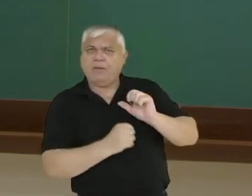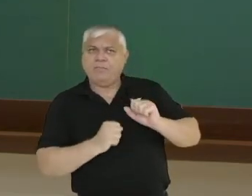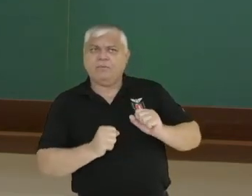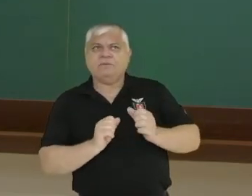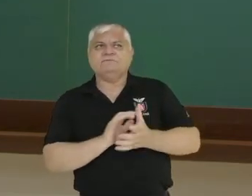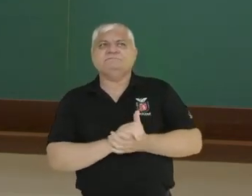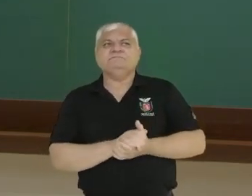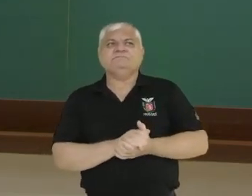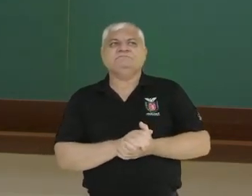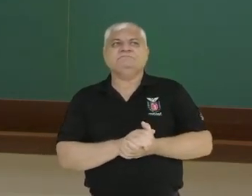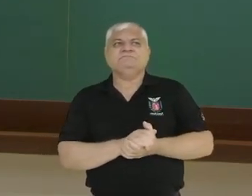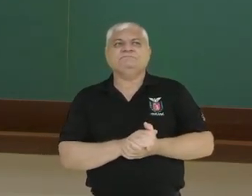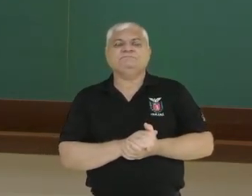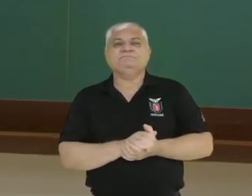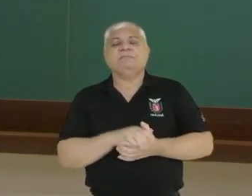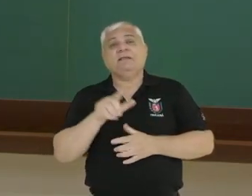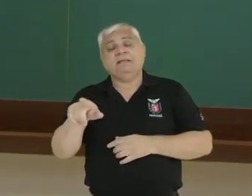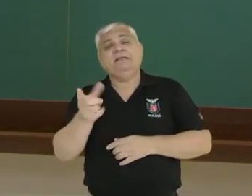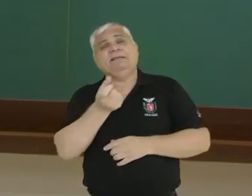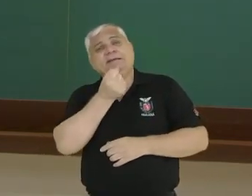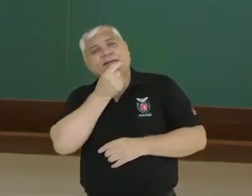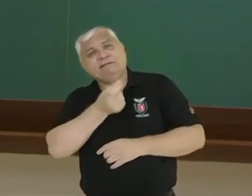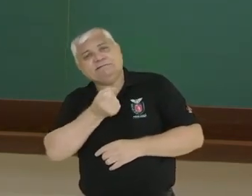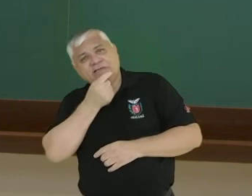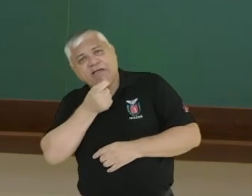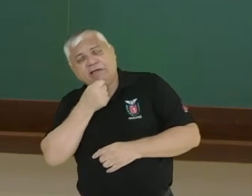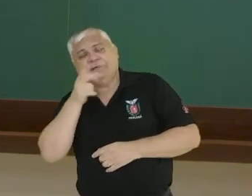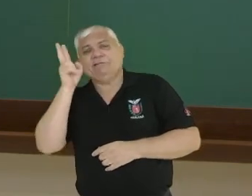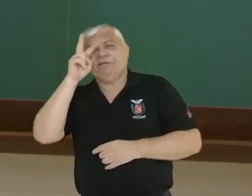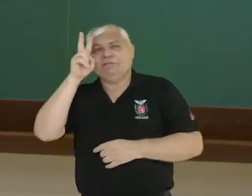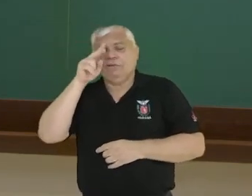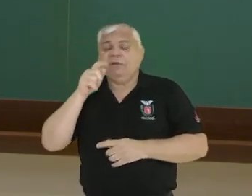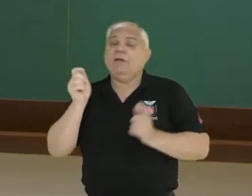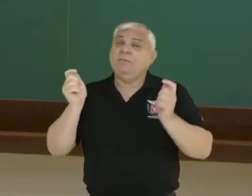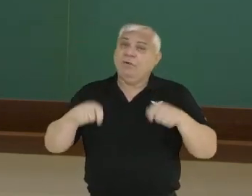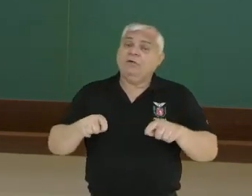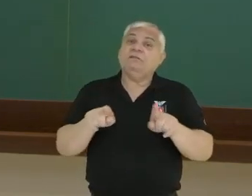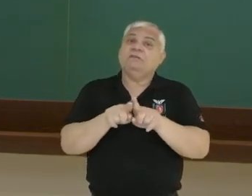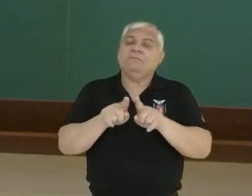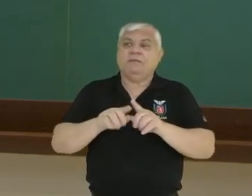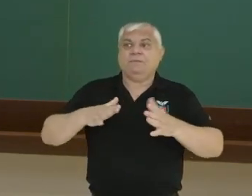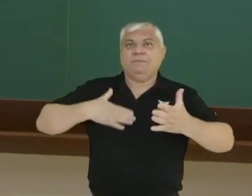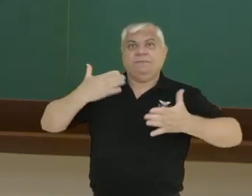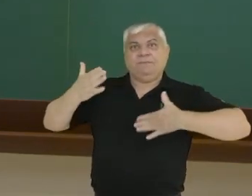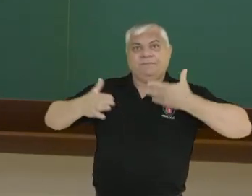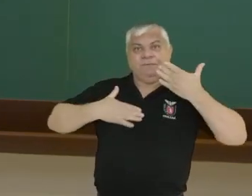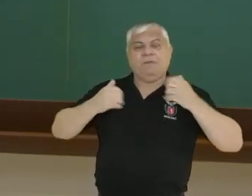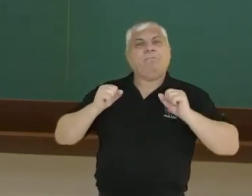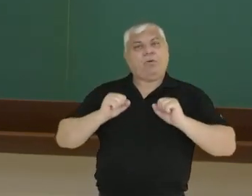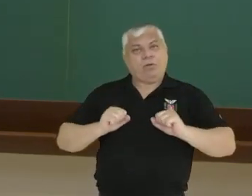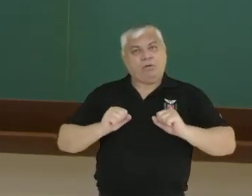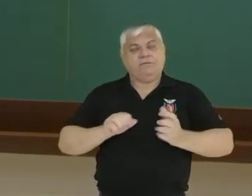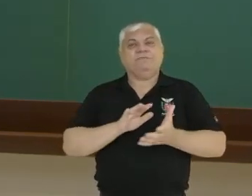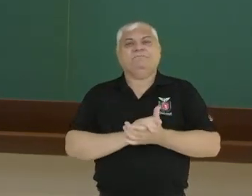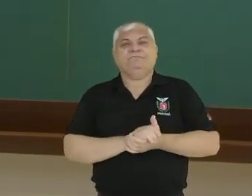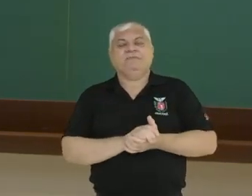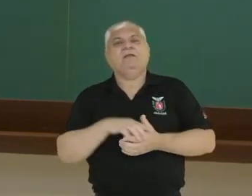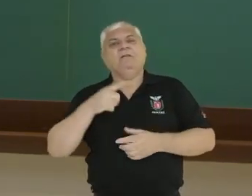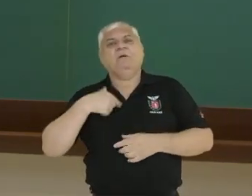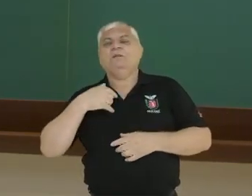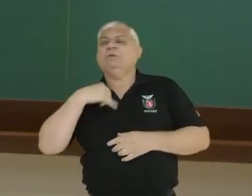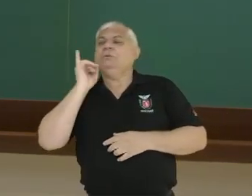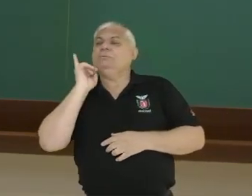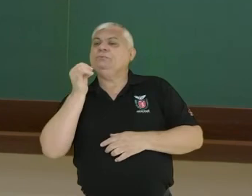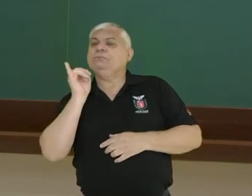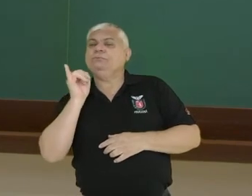escrita, tá? Elas são engraçadas, mas podem também ser assustadoras, tá? Devem ser contadas